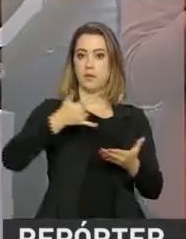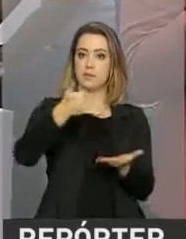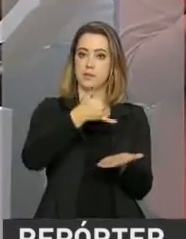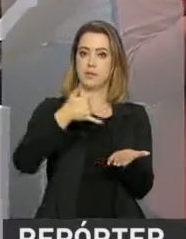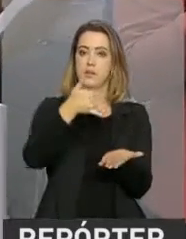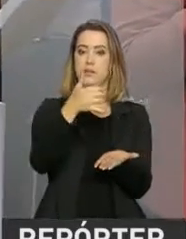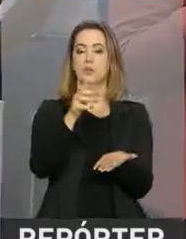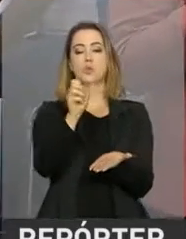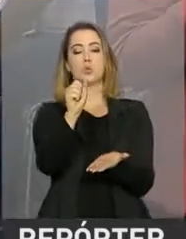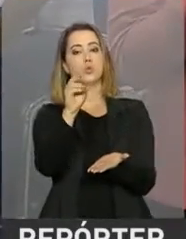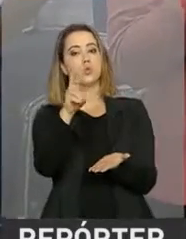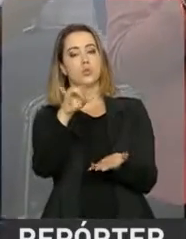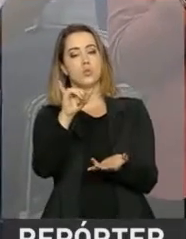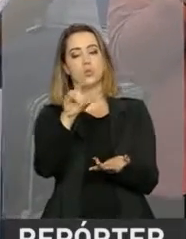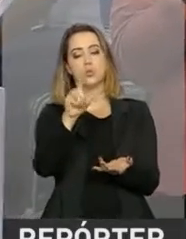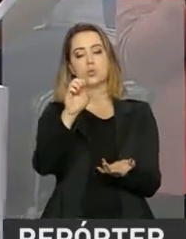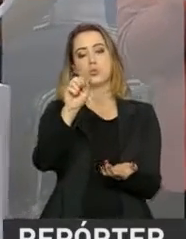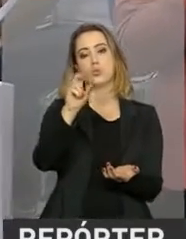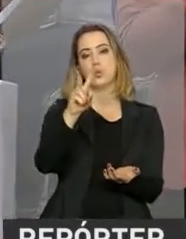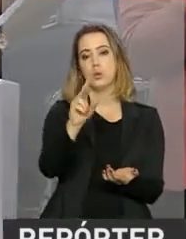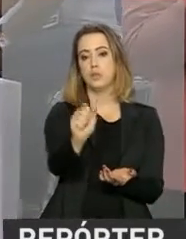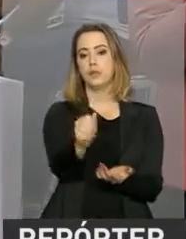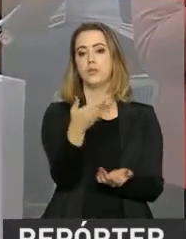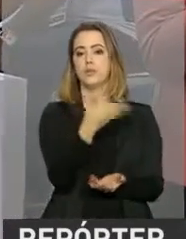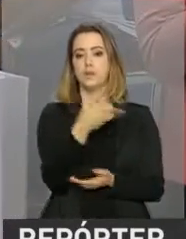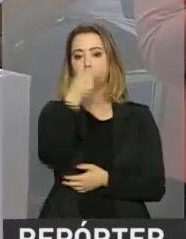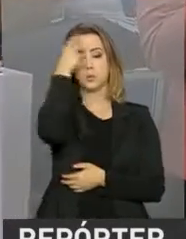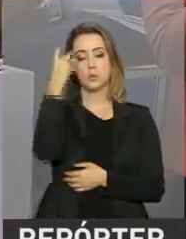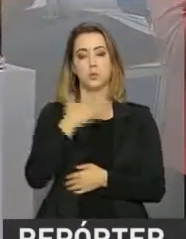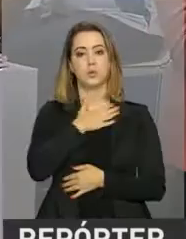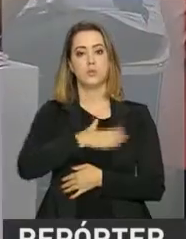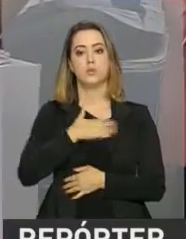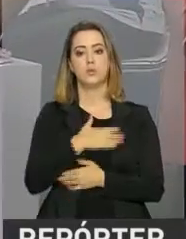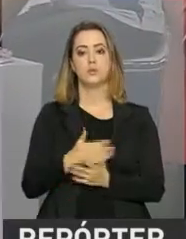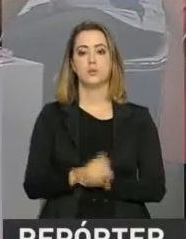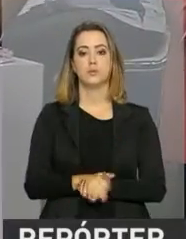opção mais saudável para os amantes dessa sobremesa.